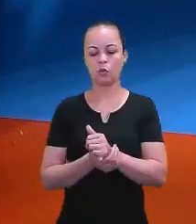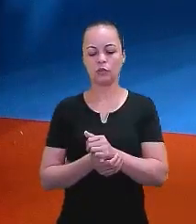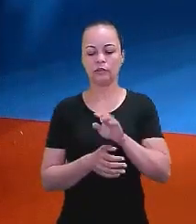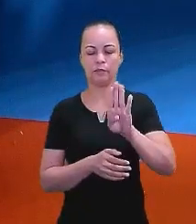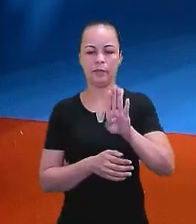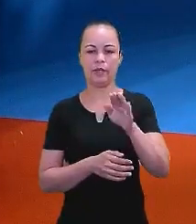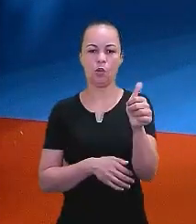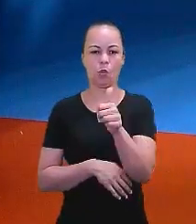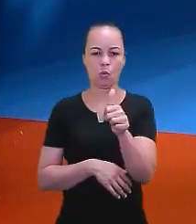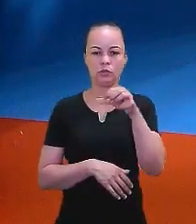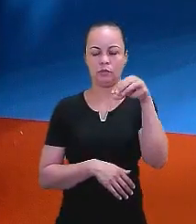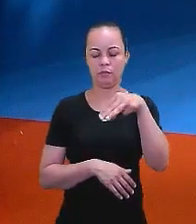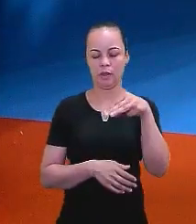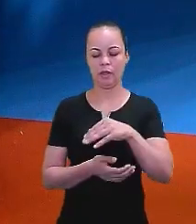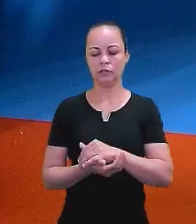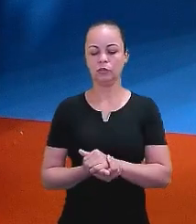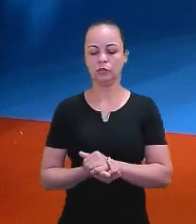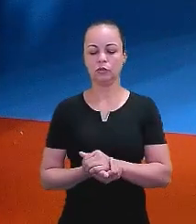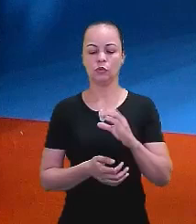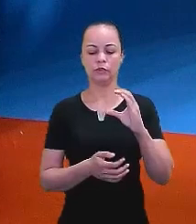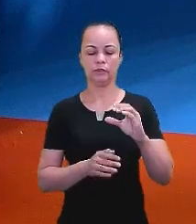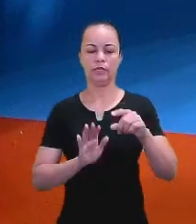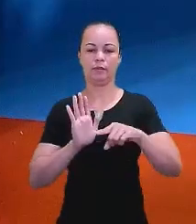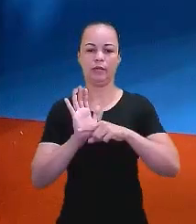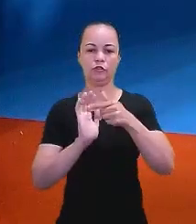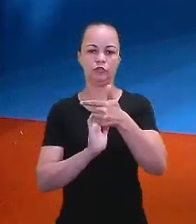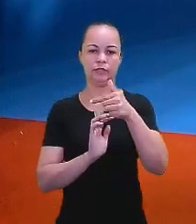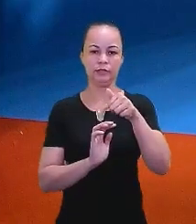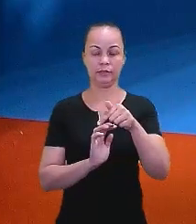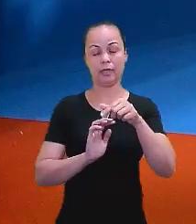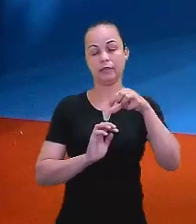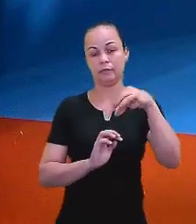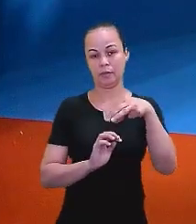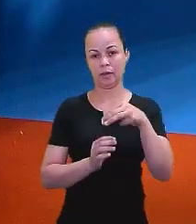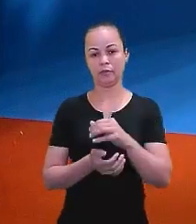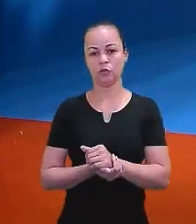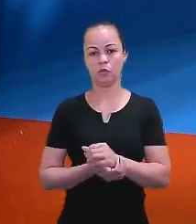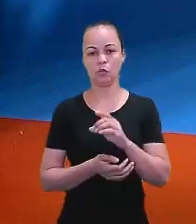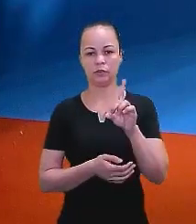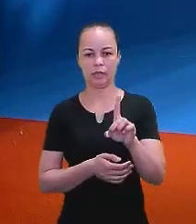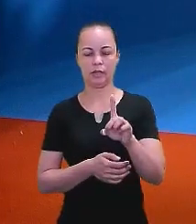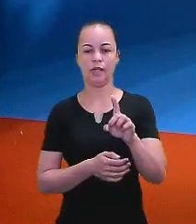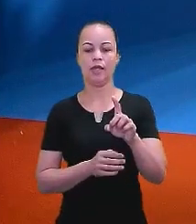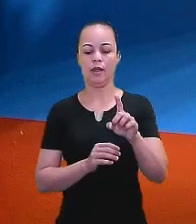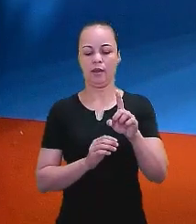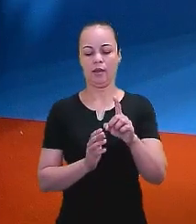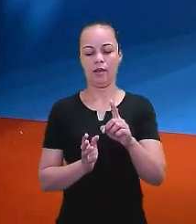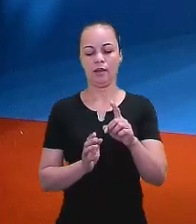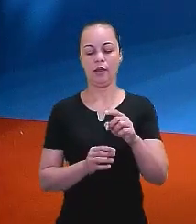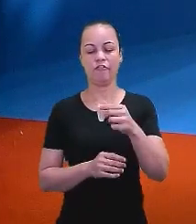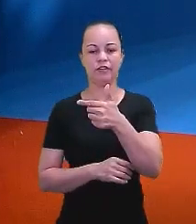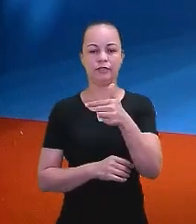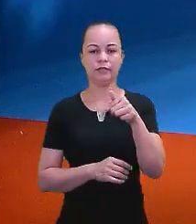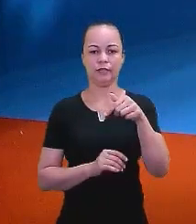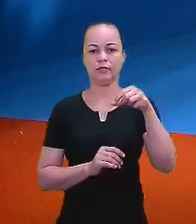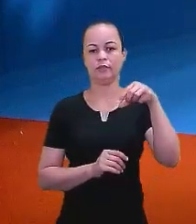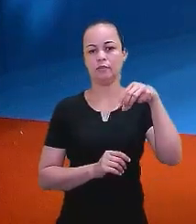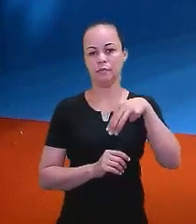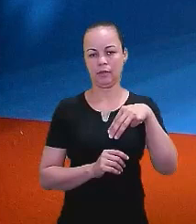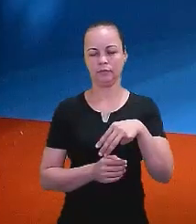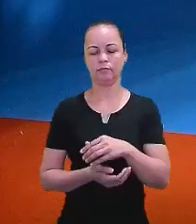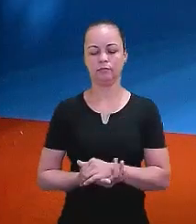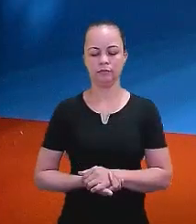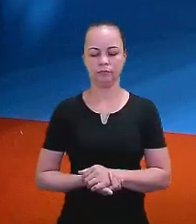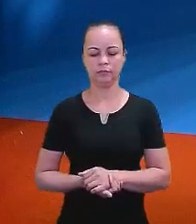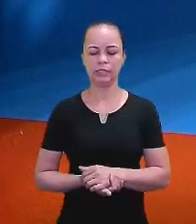A gente já sabe aí que é números inteiros. Eu vou trabalhar com números inteiros. E eu vou trabalhar com a adição de números inteiros,